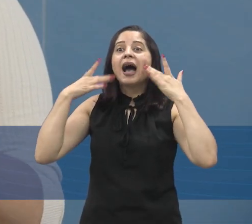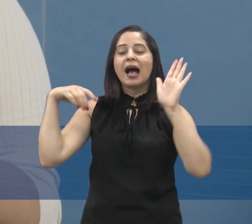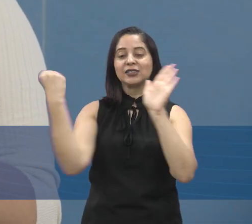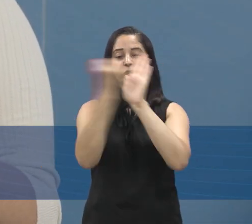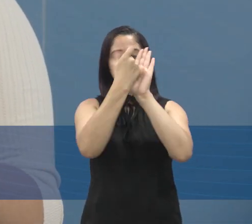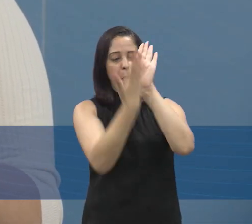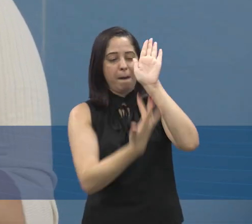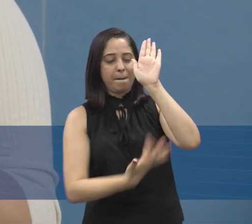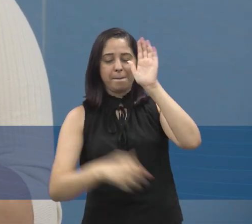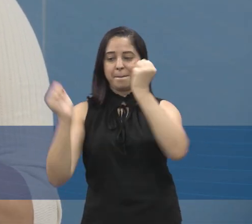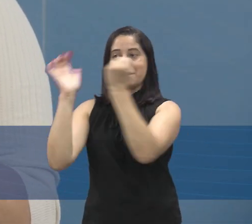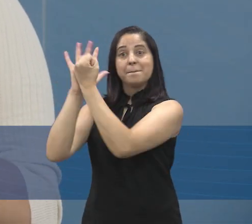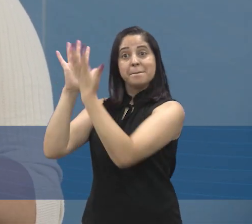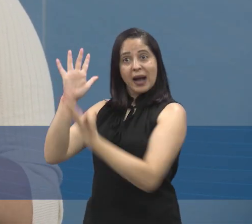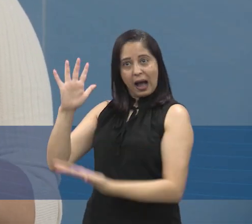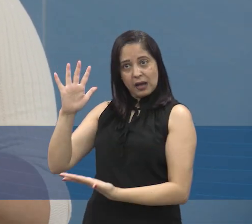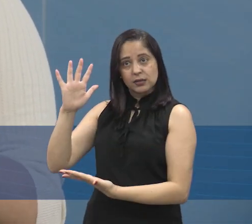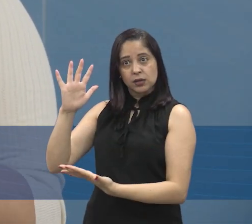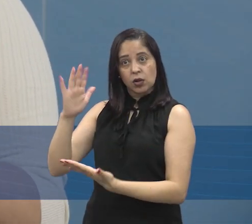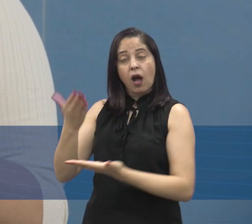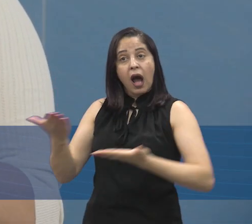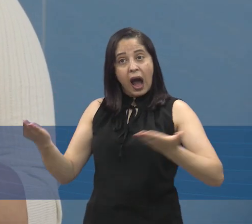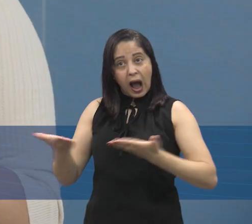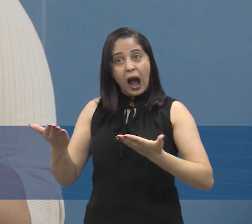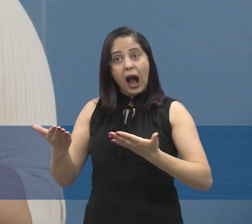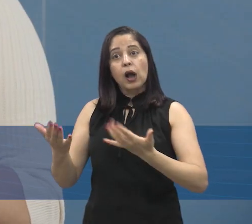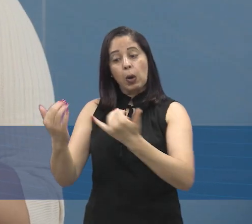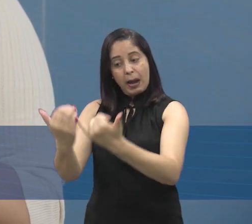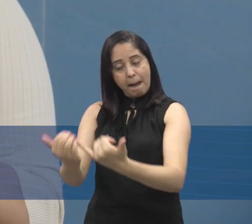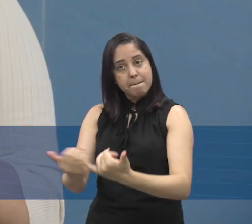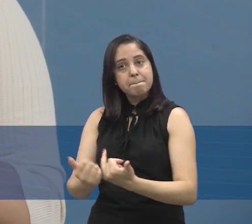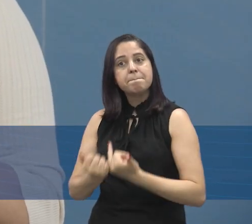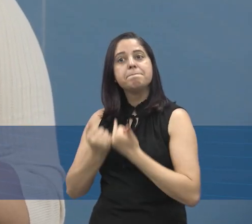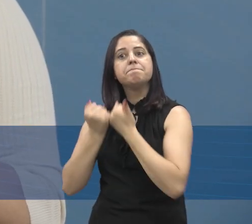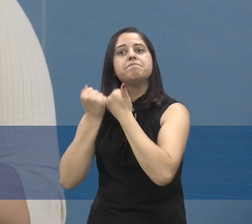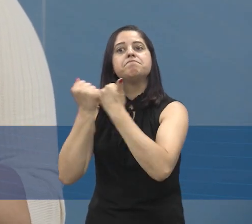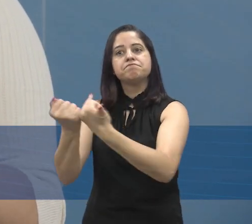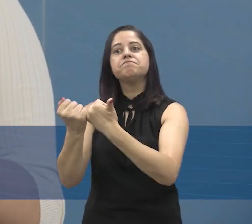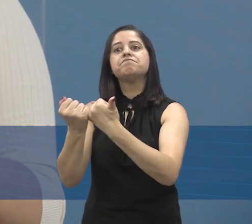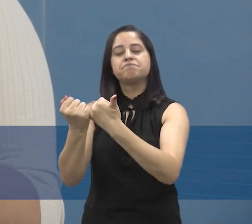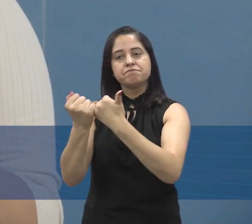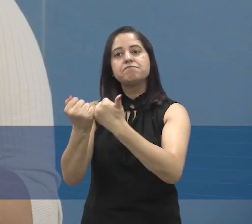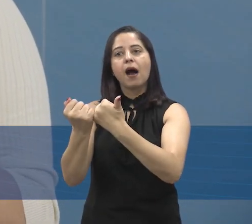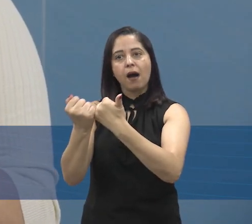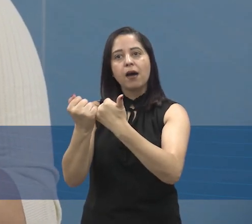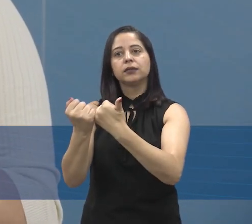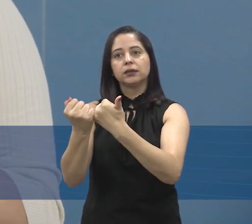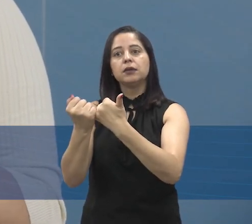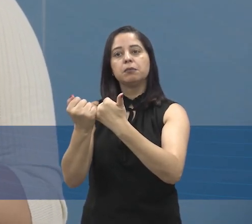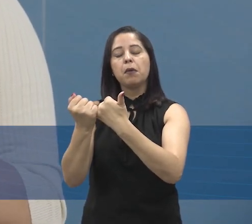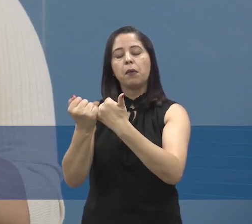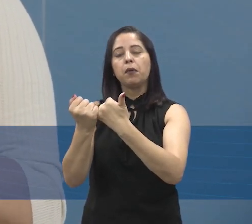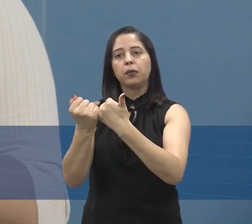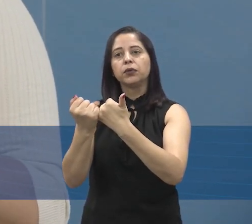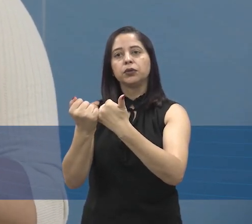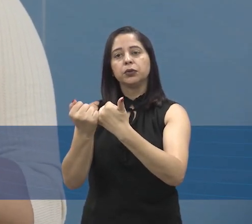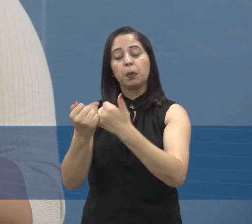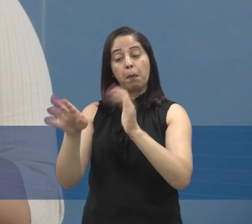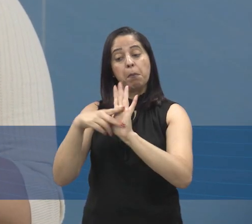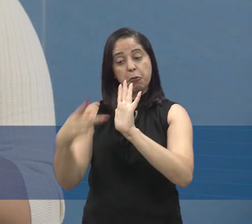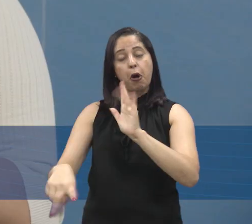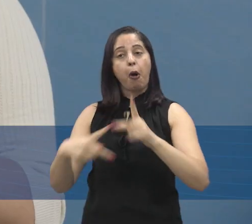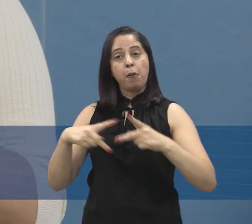foi nomeado aí, intitulado como um patrimônio imaterial.